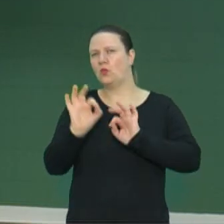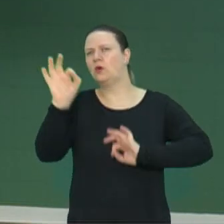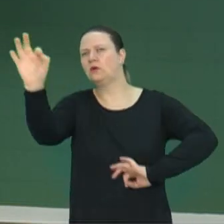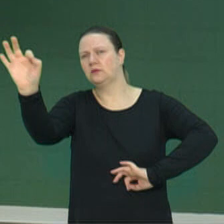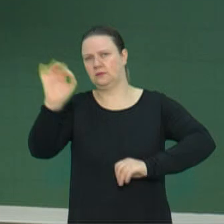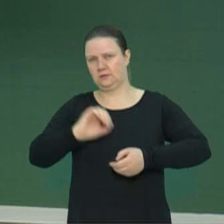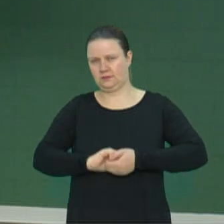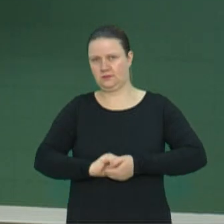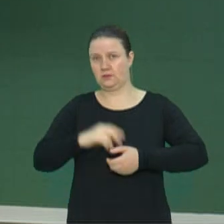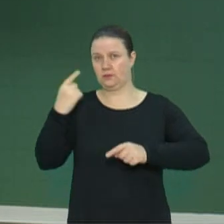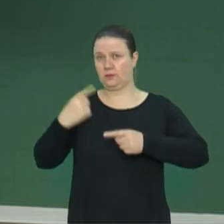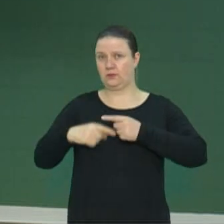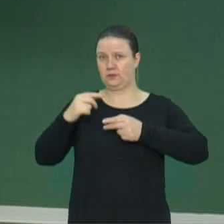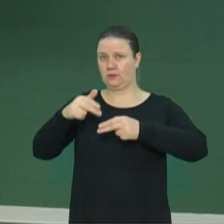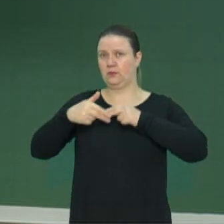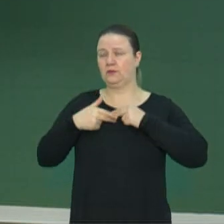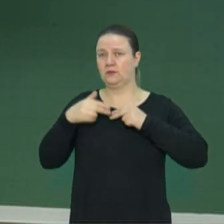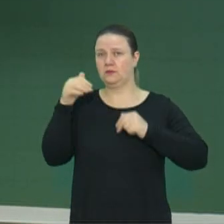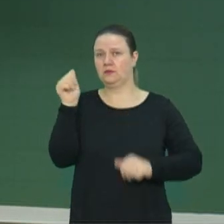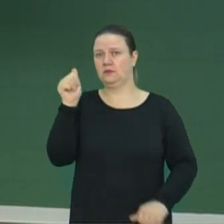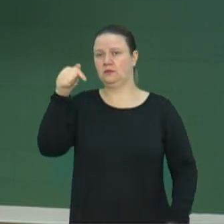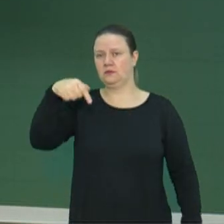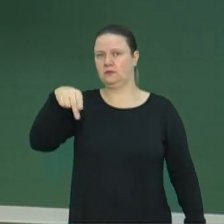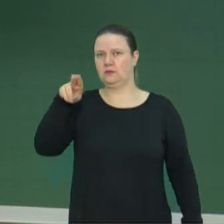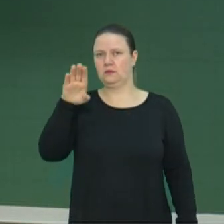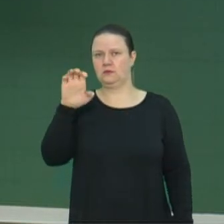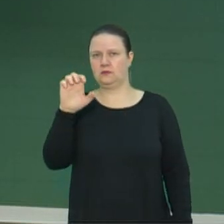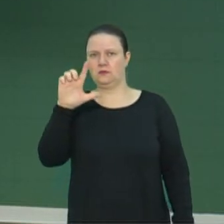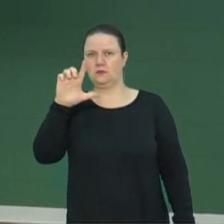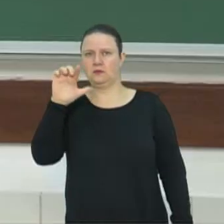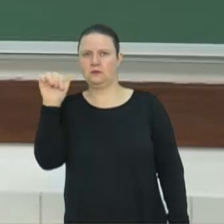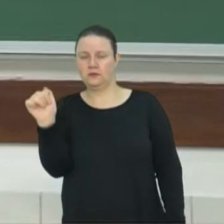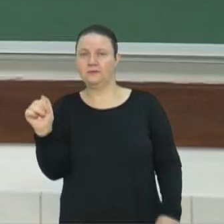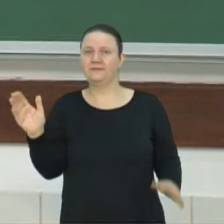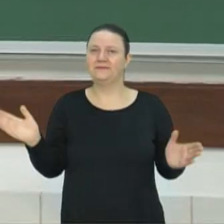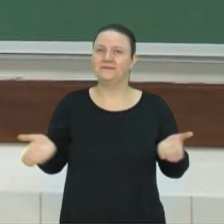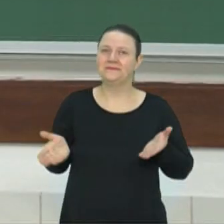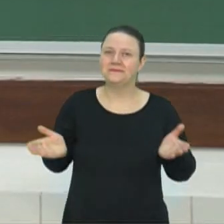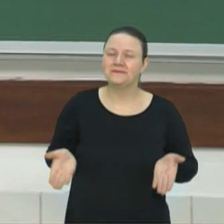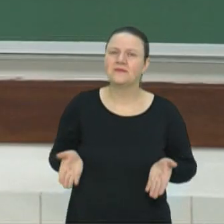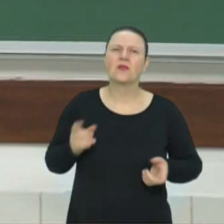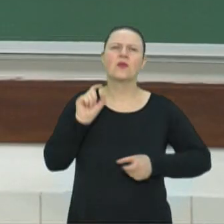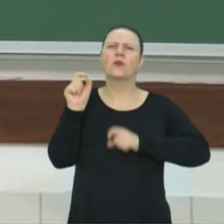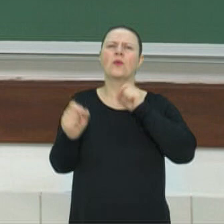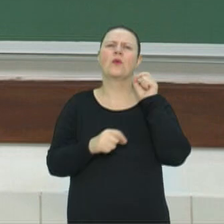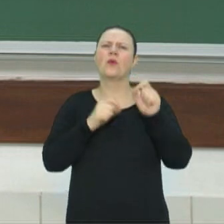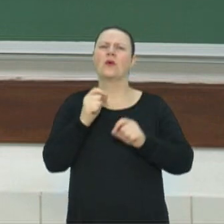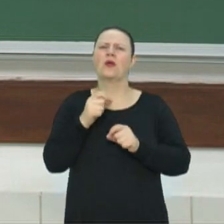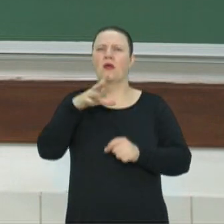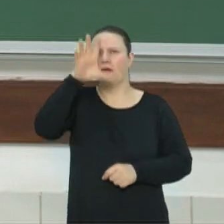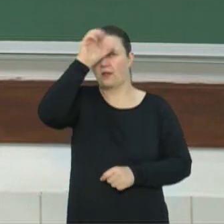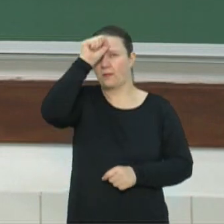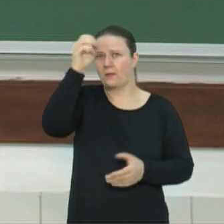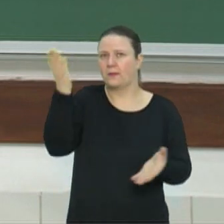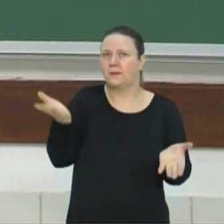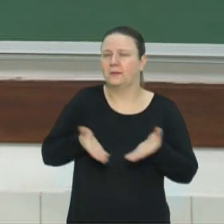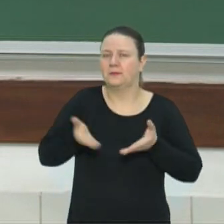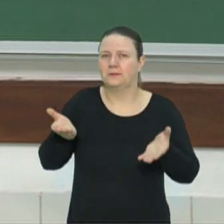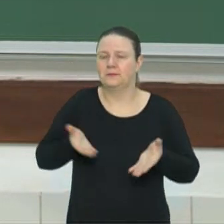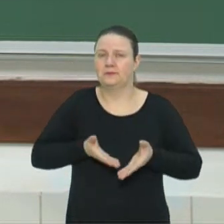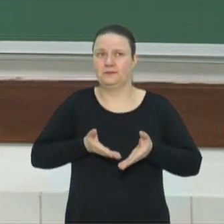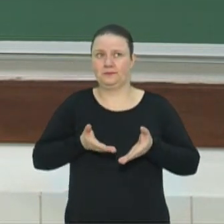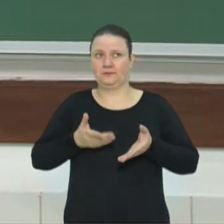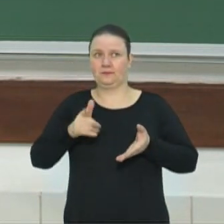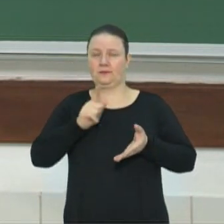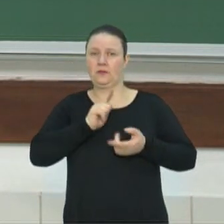Por isso usamos aquela. E então, que aprendemos hoje?